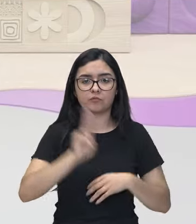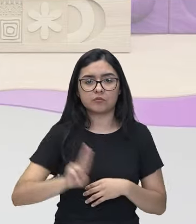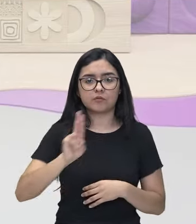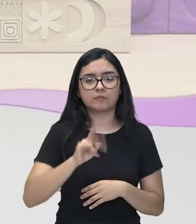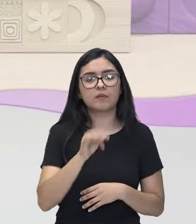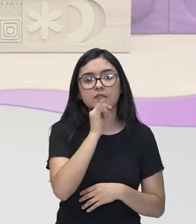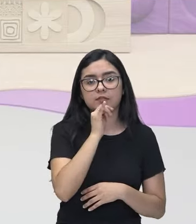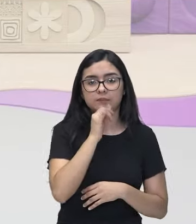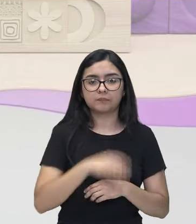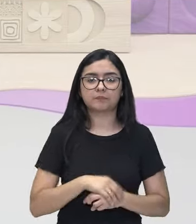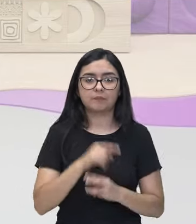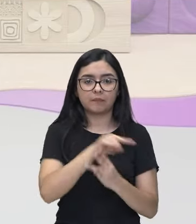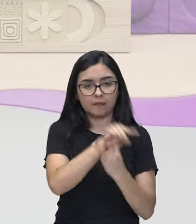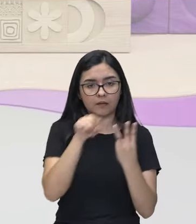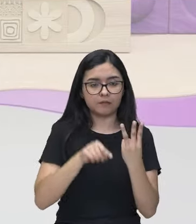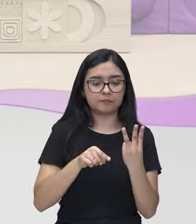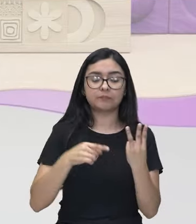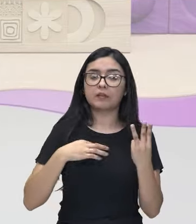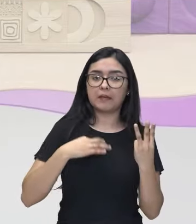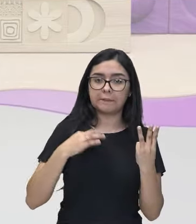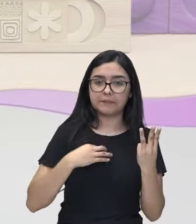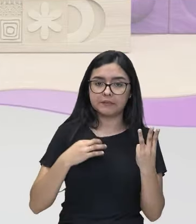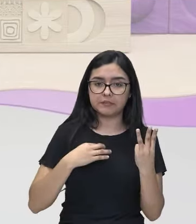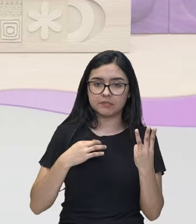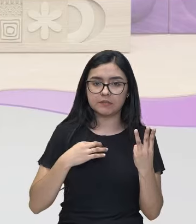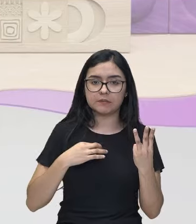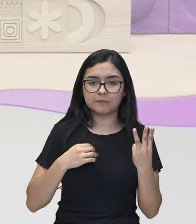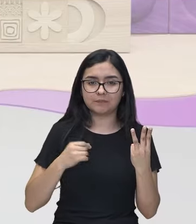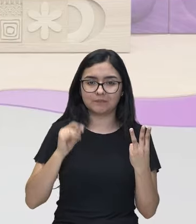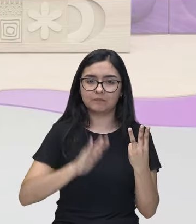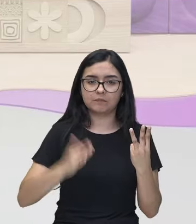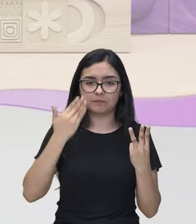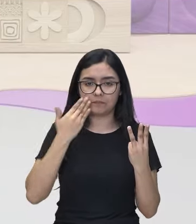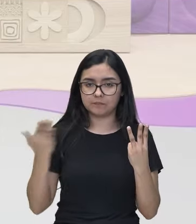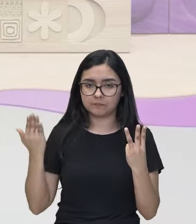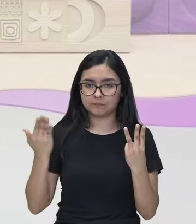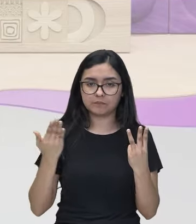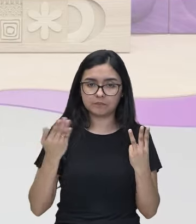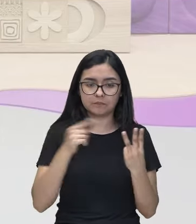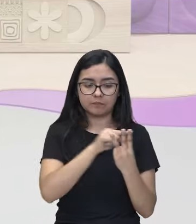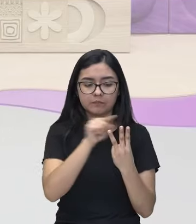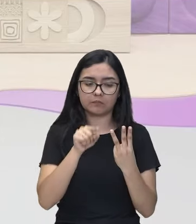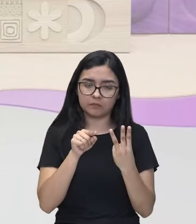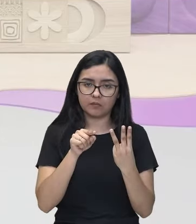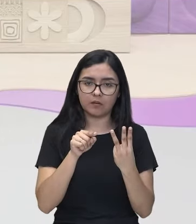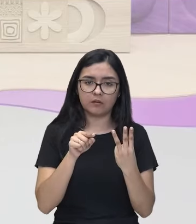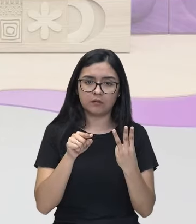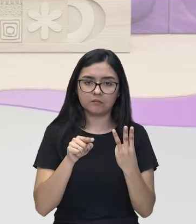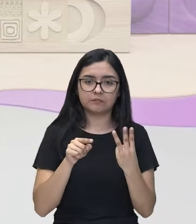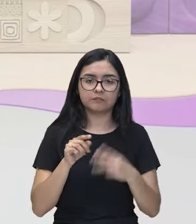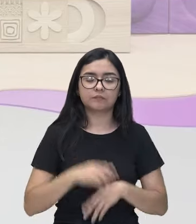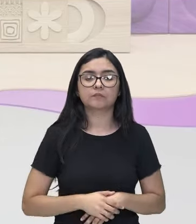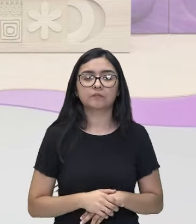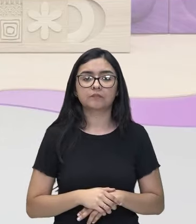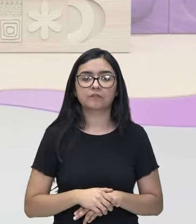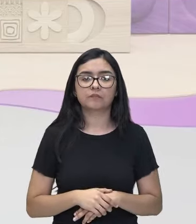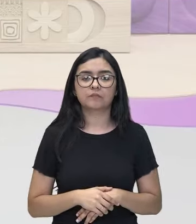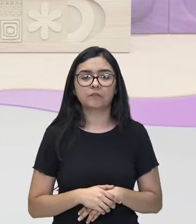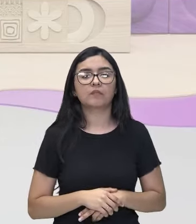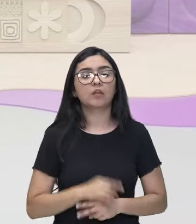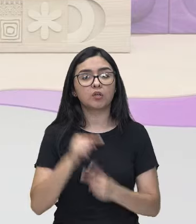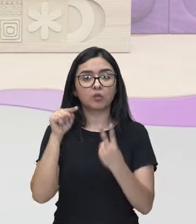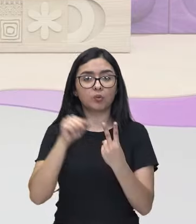tem 3 camisetas, temos aí na imagem, tá bom? E tem número de calças